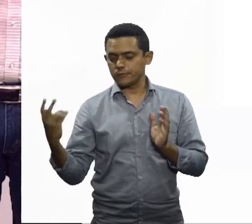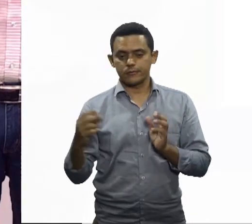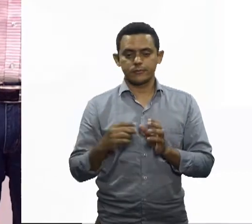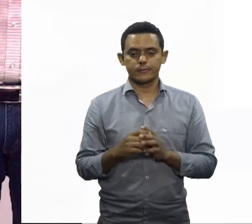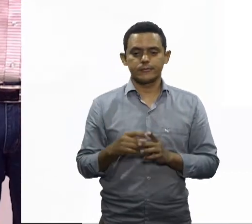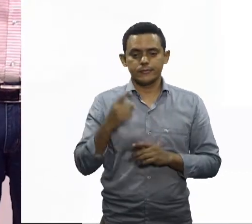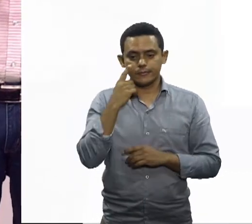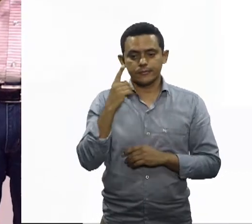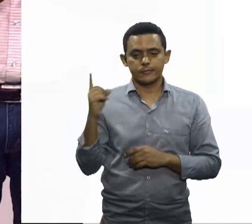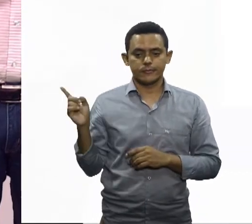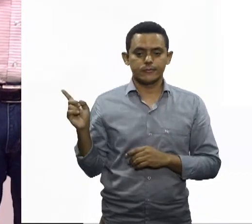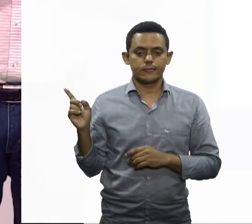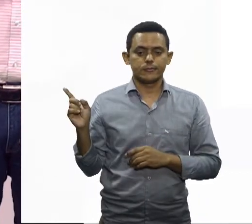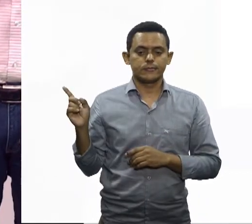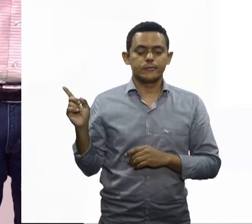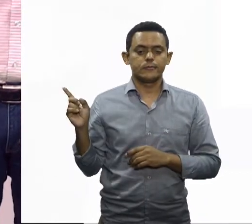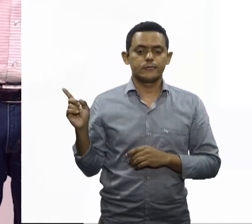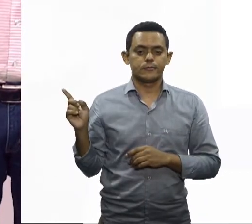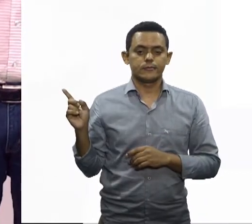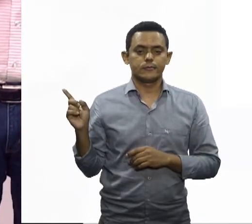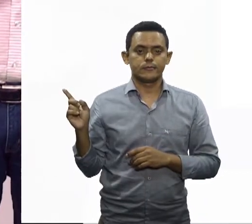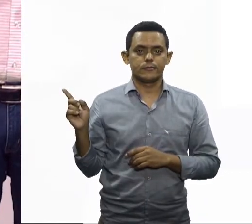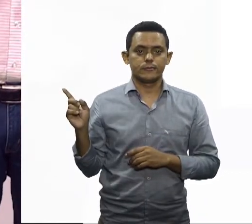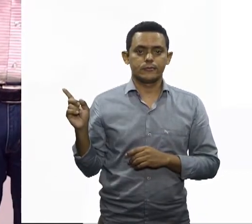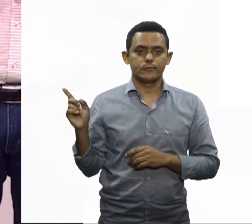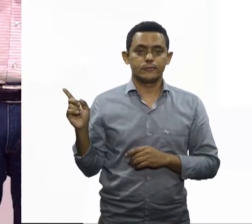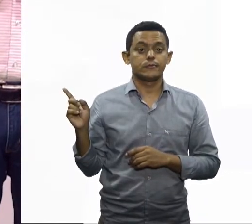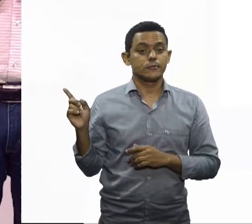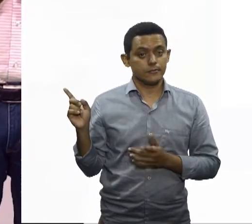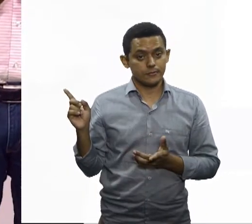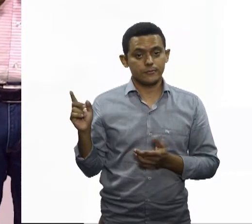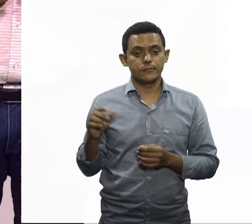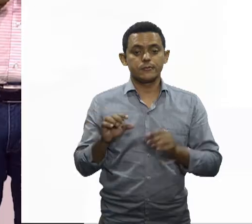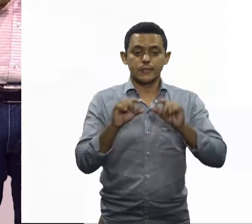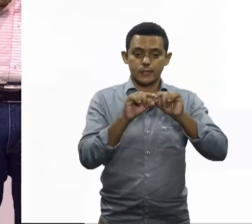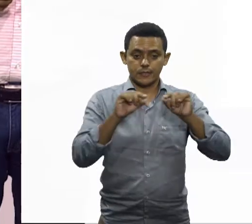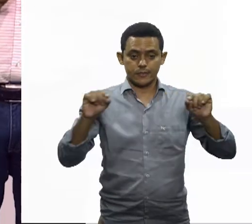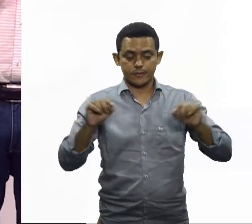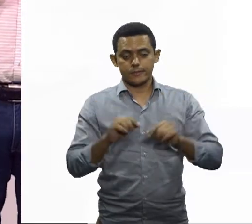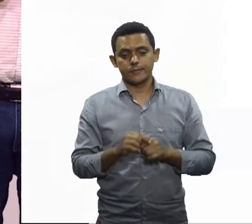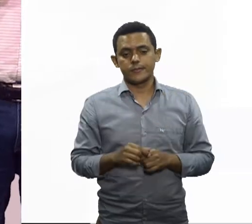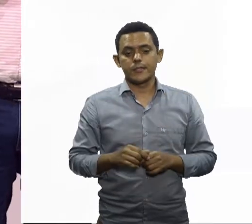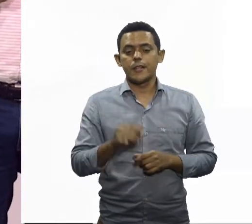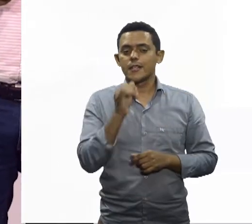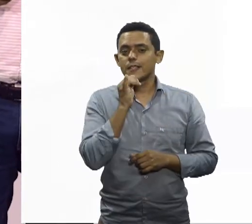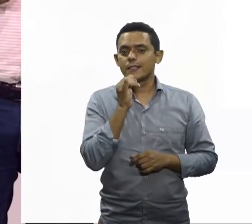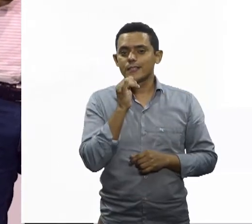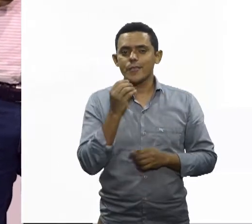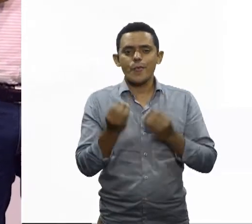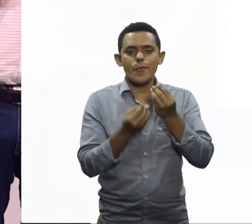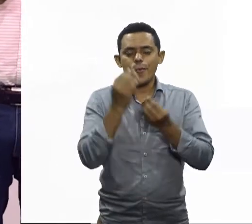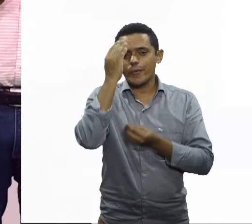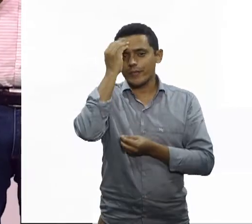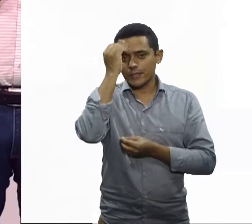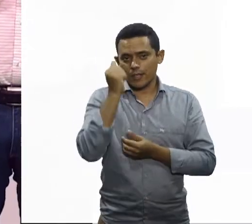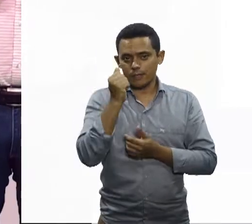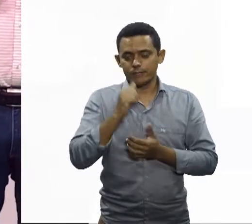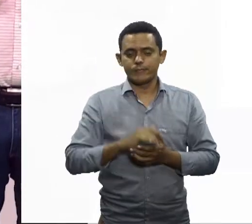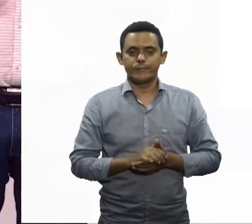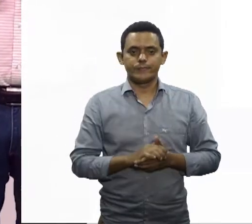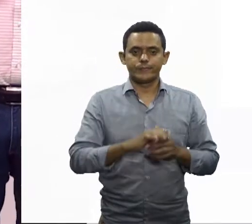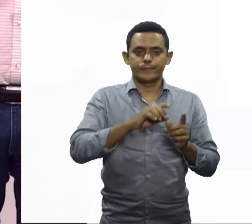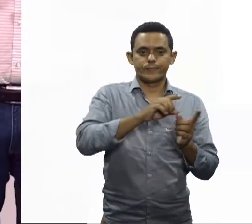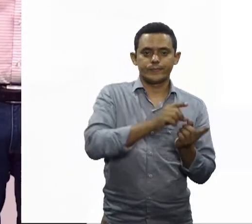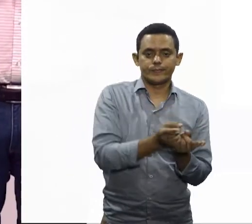maior que o milímetro. Então, todas as medidas são de mesma distância. Então, nós temos ali o seguinte. Quando você passa de uma unidade